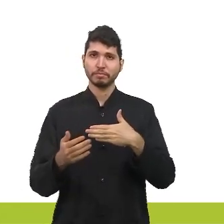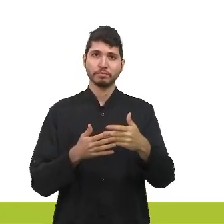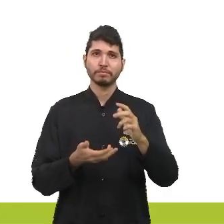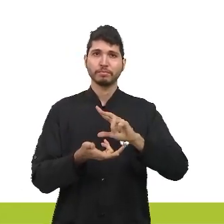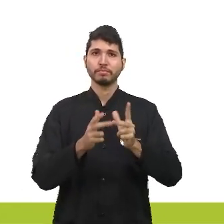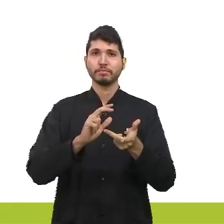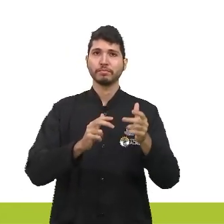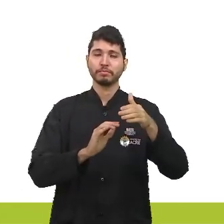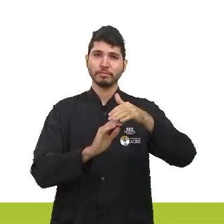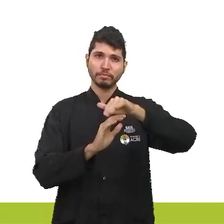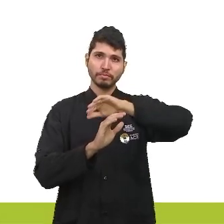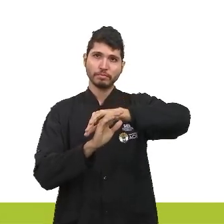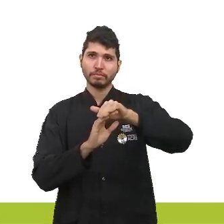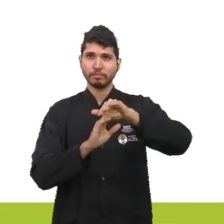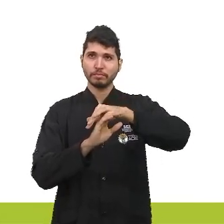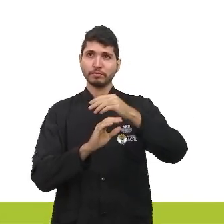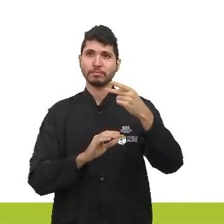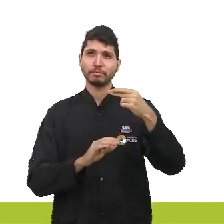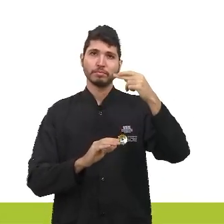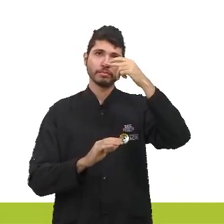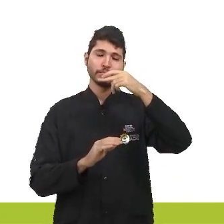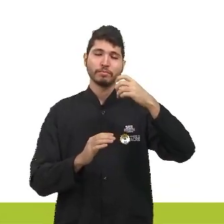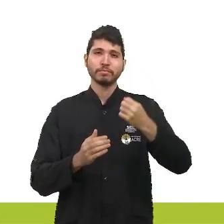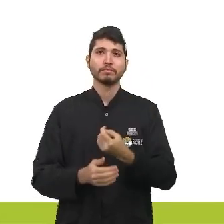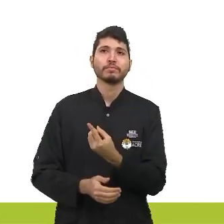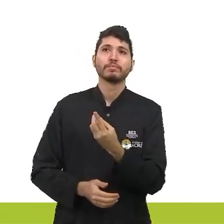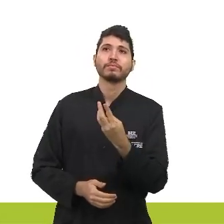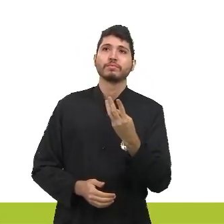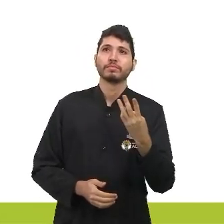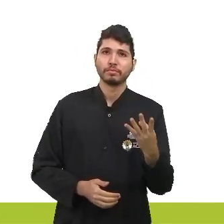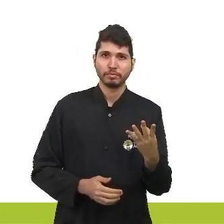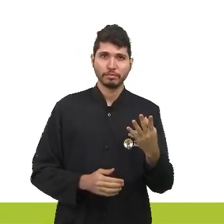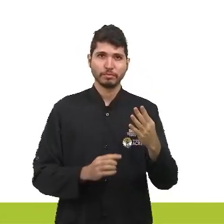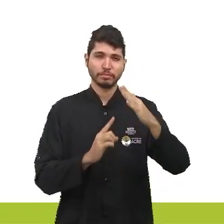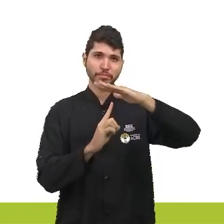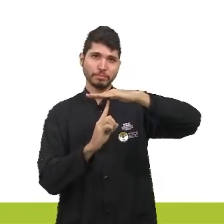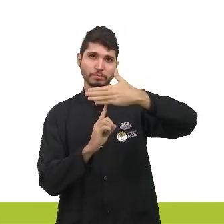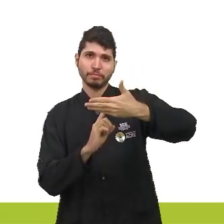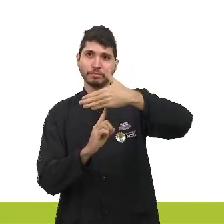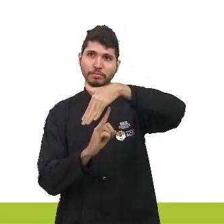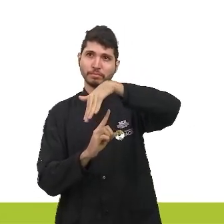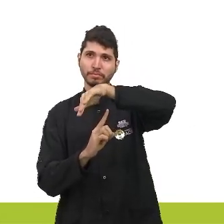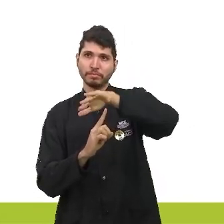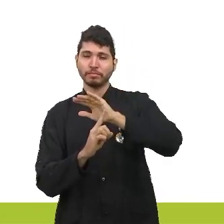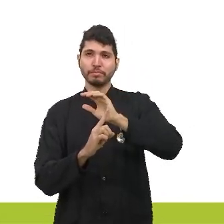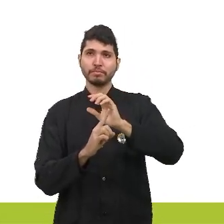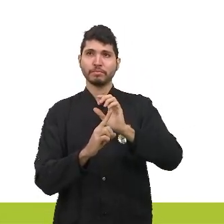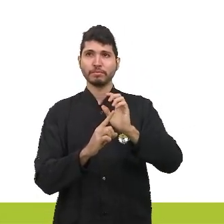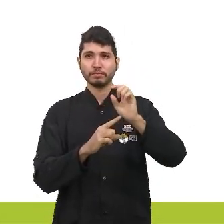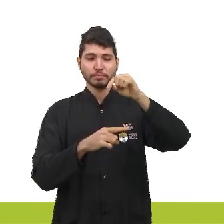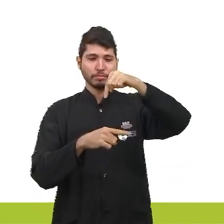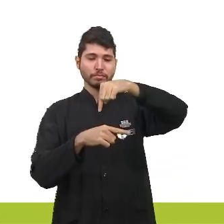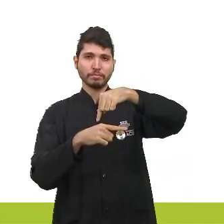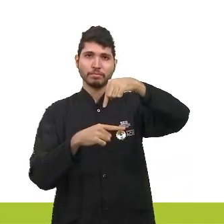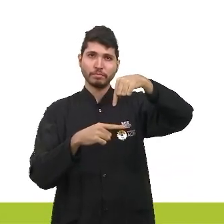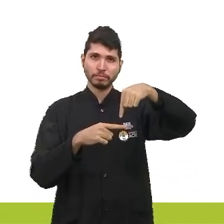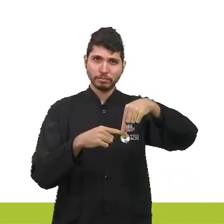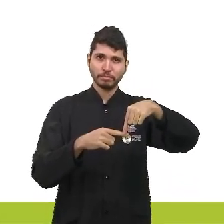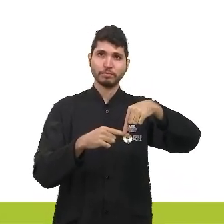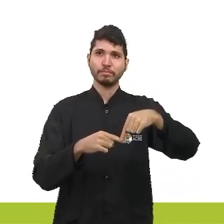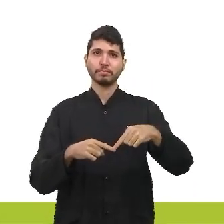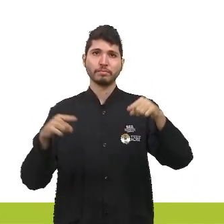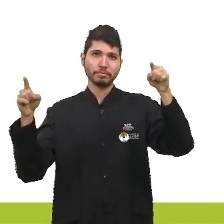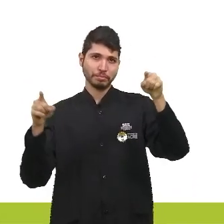e observa esse número de faces, o número de arestas, o número de vértices, arestas e